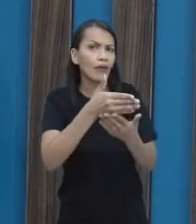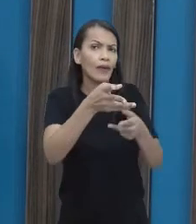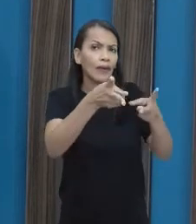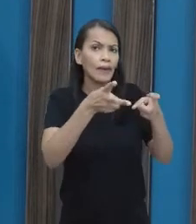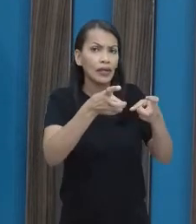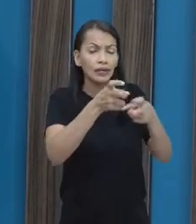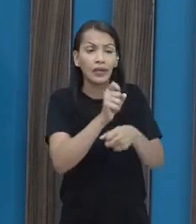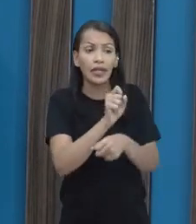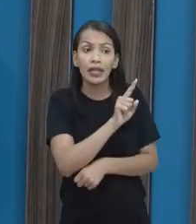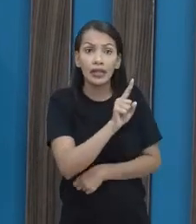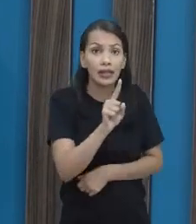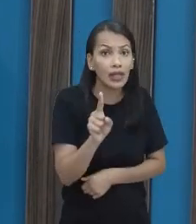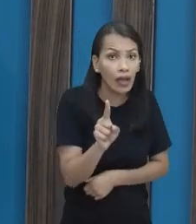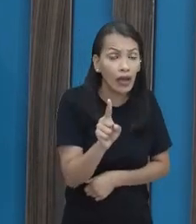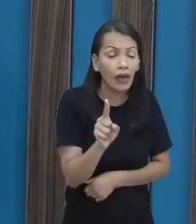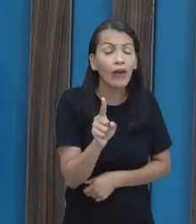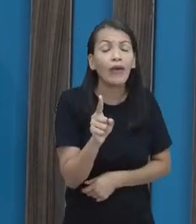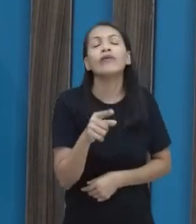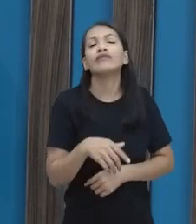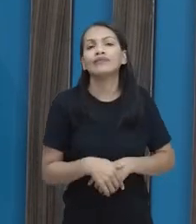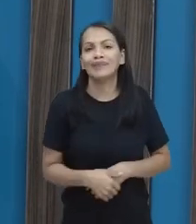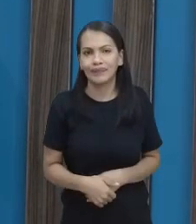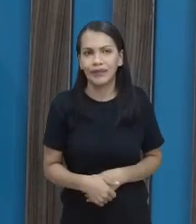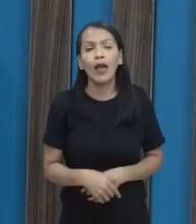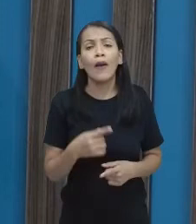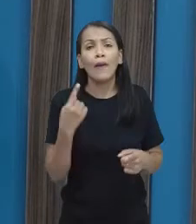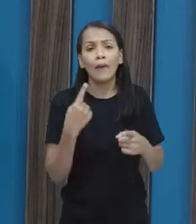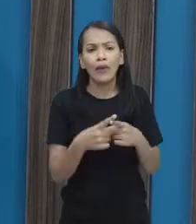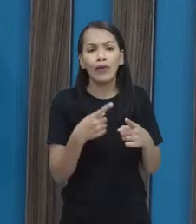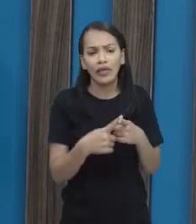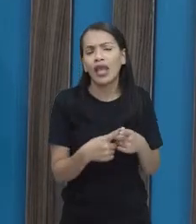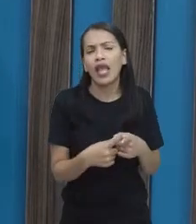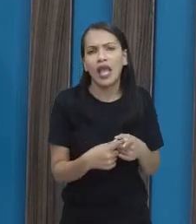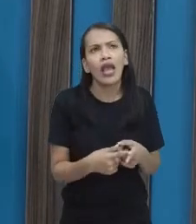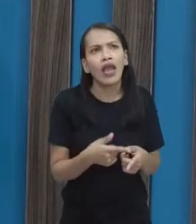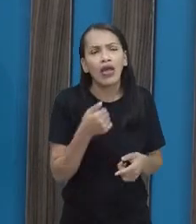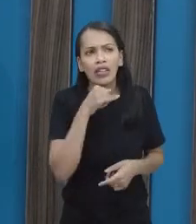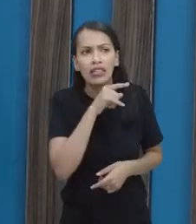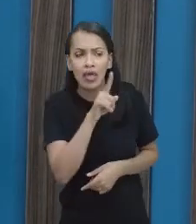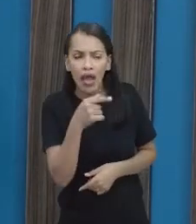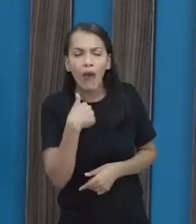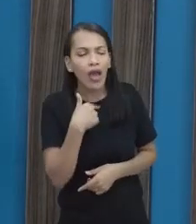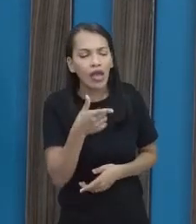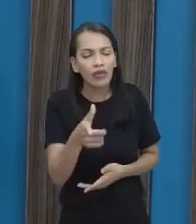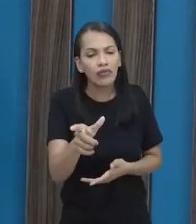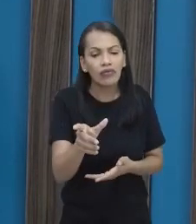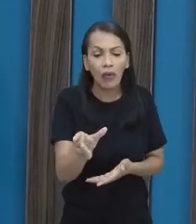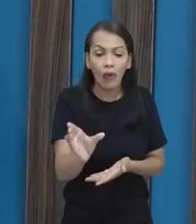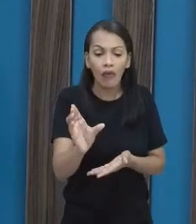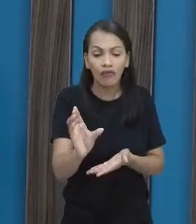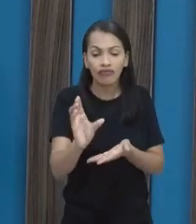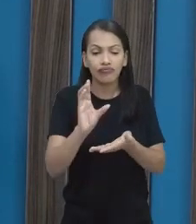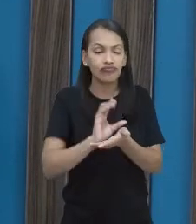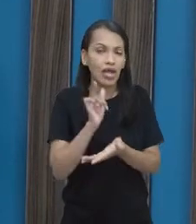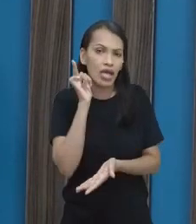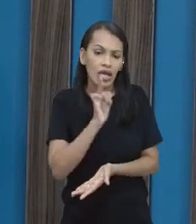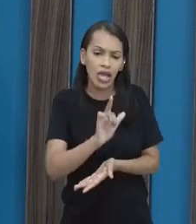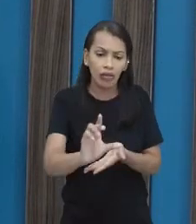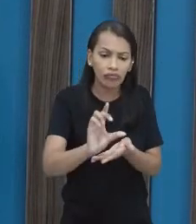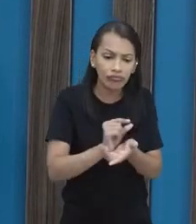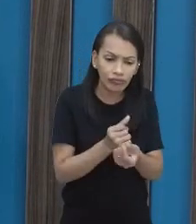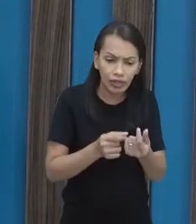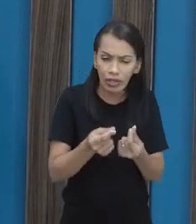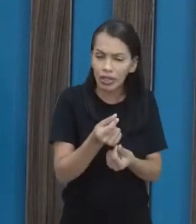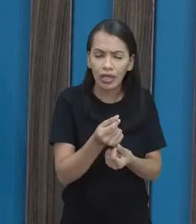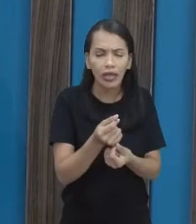que esse não, vocês vão se privar de um valor agora, para ter essa condição futuramente. Não é? Um profissional